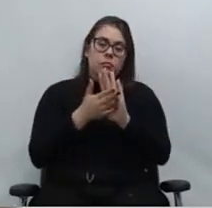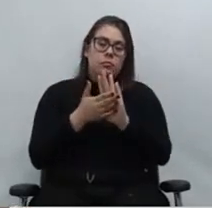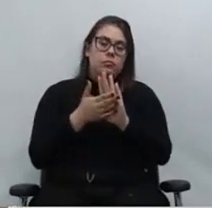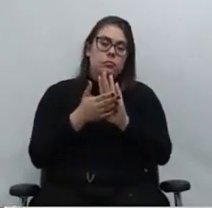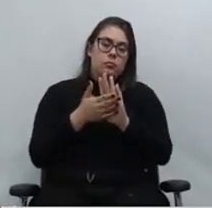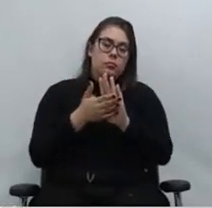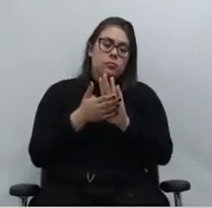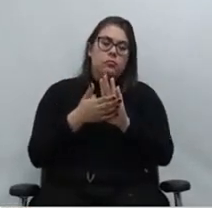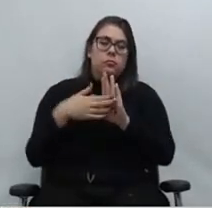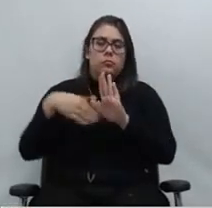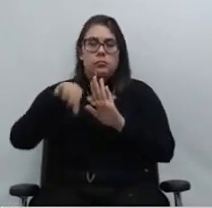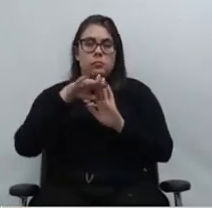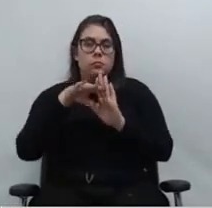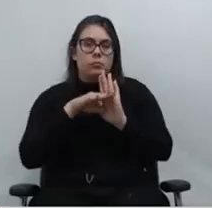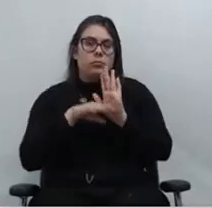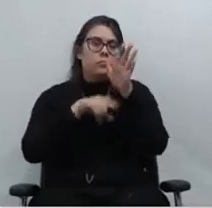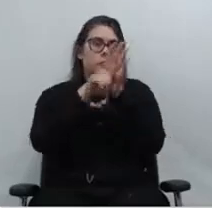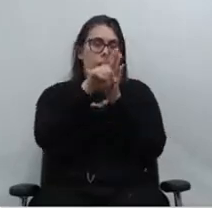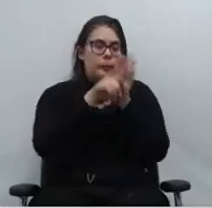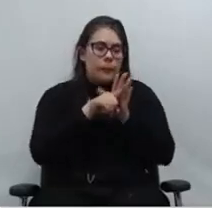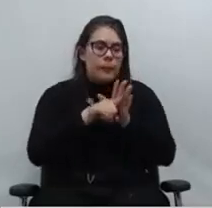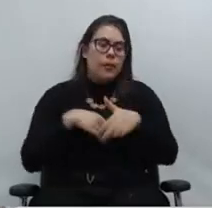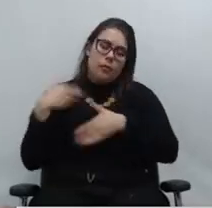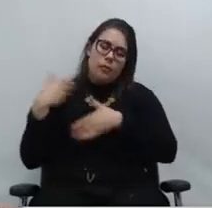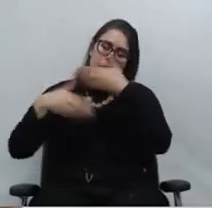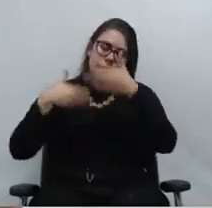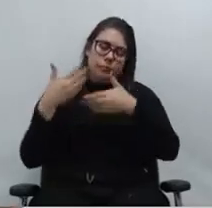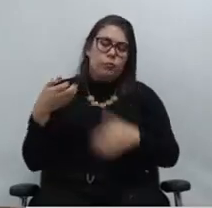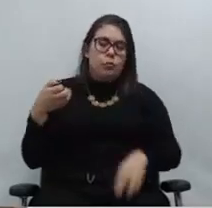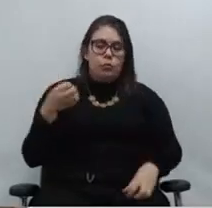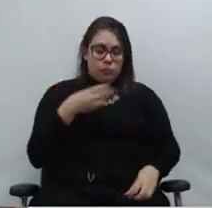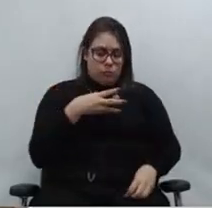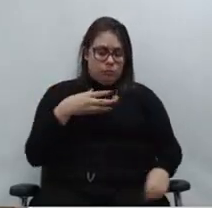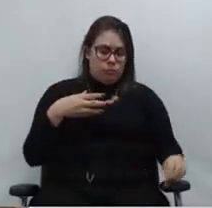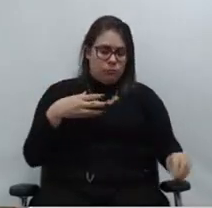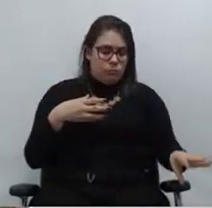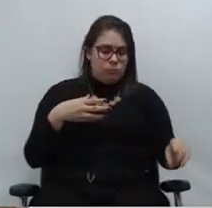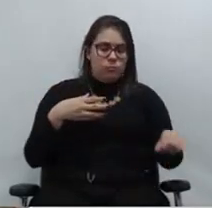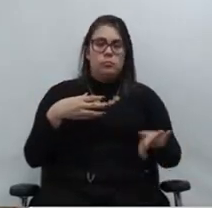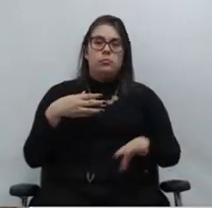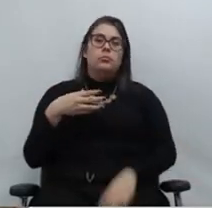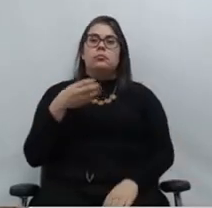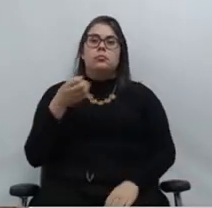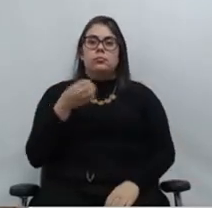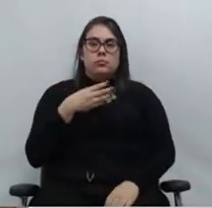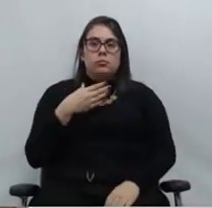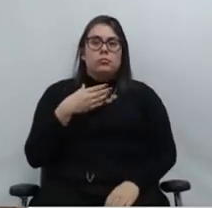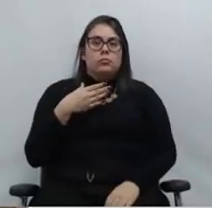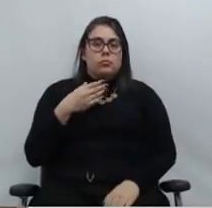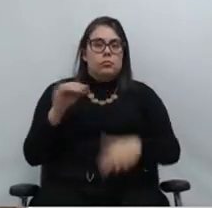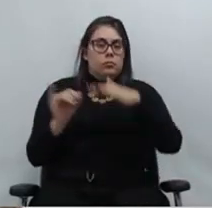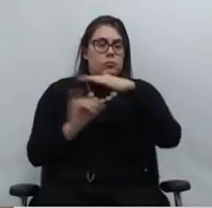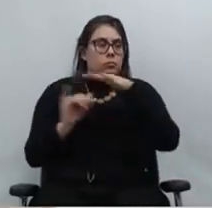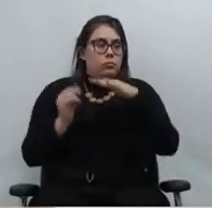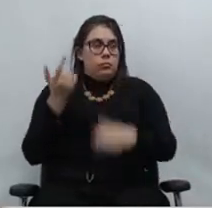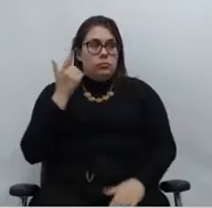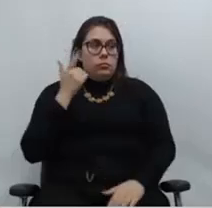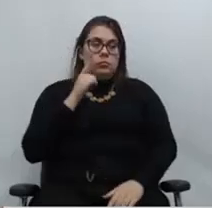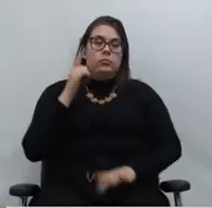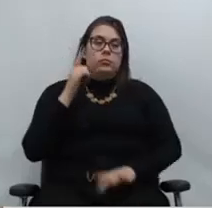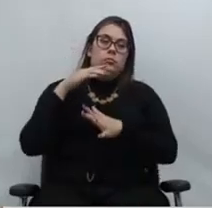ações orçamentárias destinadas à área de pesquisa, desenvolvimento e inovação da instituição, diante da necessidade de garantir um crescimento sustentável